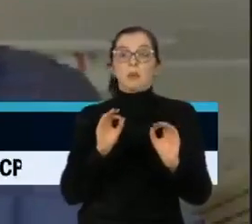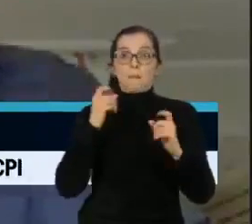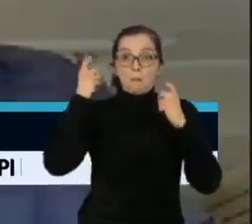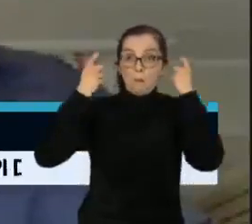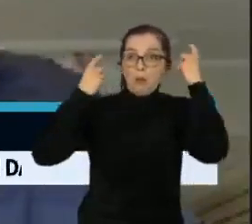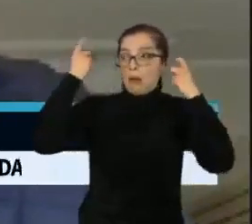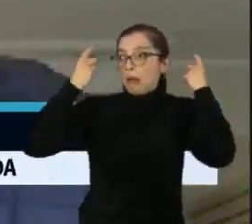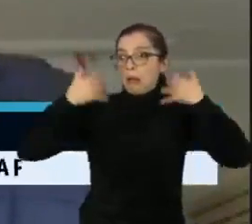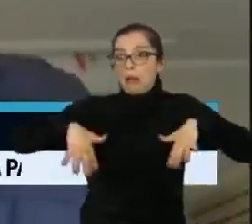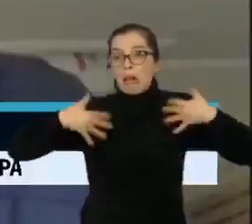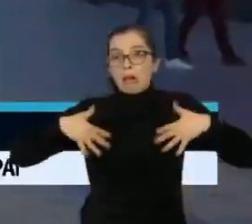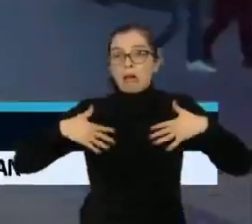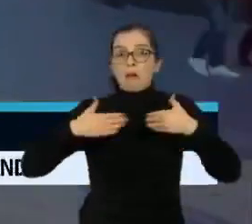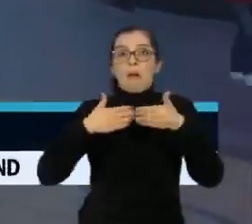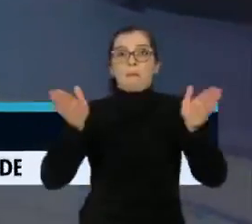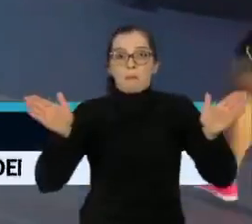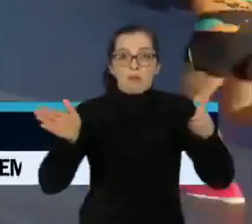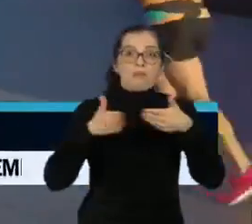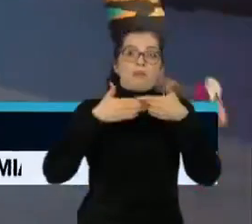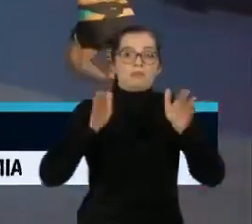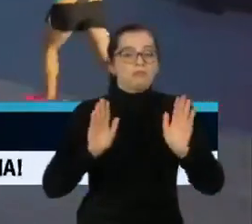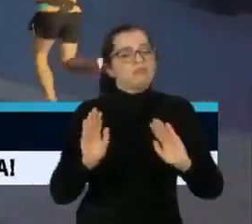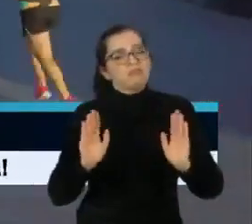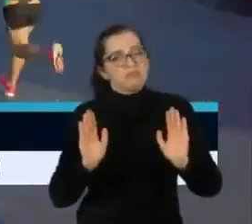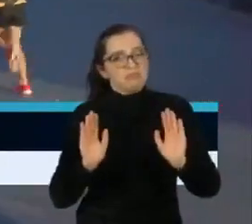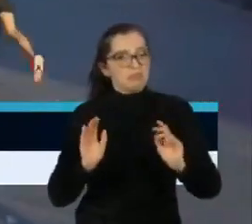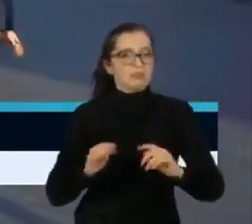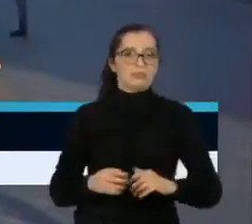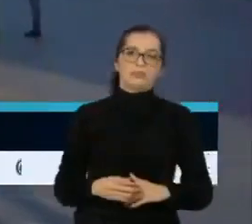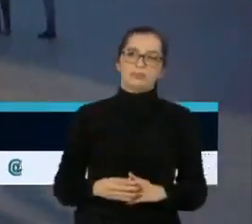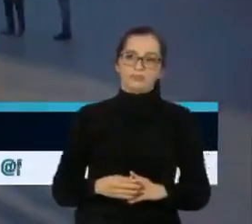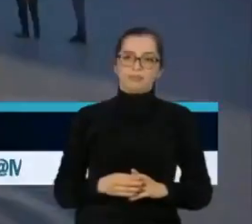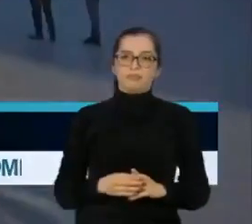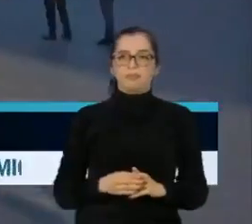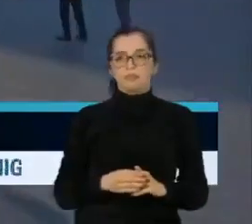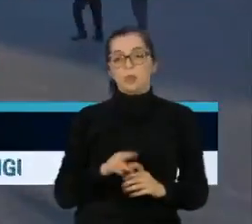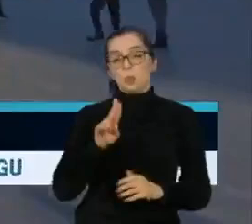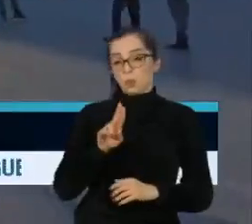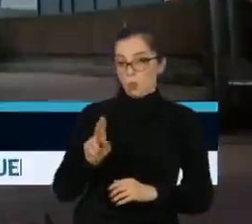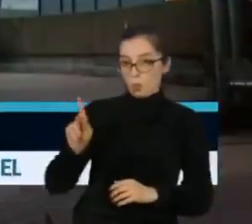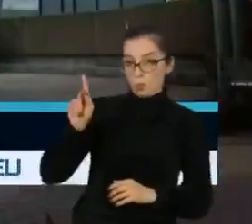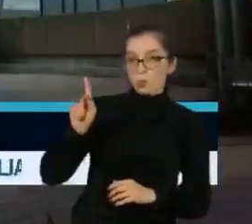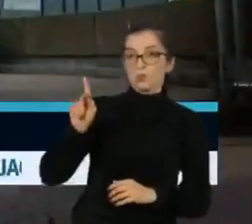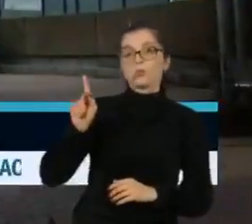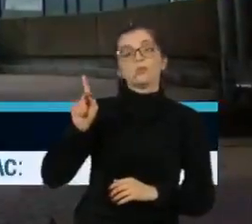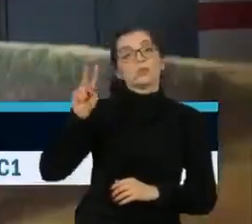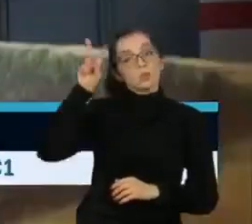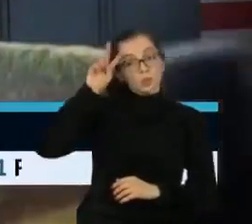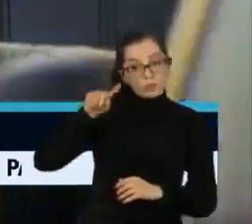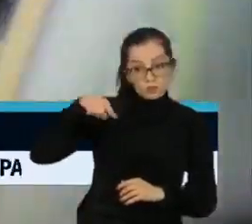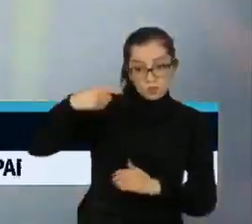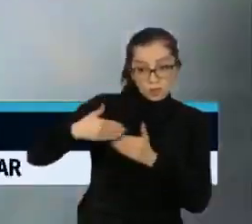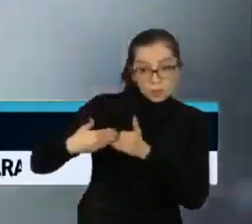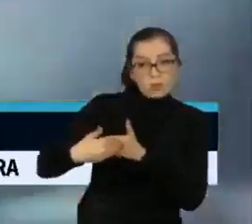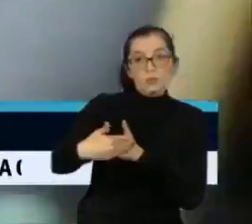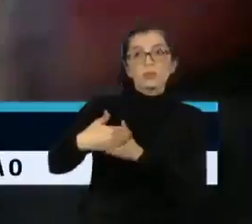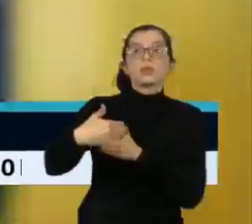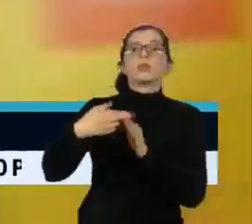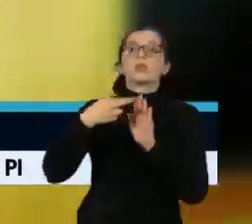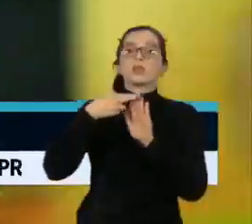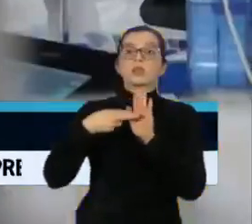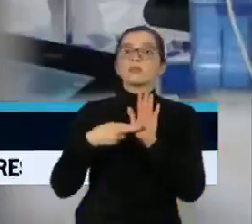risco de abre e fecha da economia a confirmação da medida na Inglaterra virá na próxima segunda-feira haverá poucas exceções